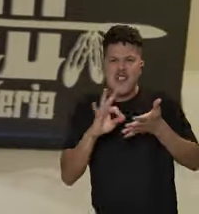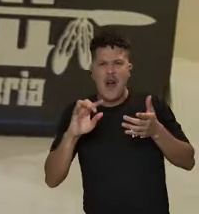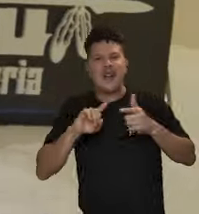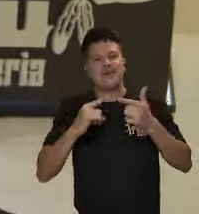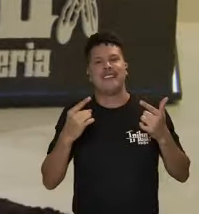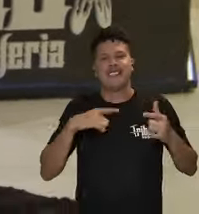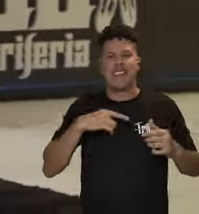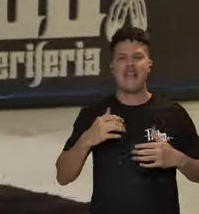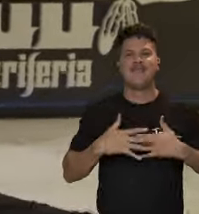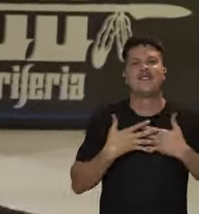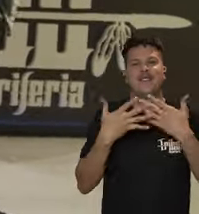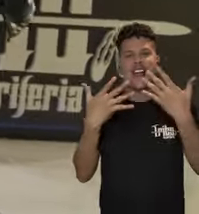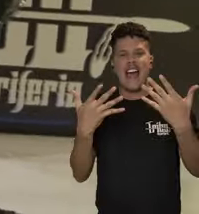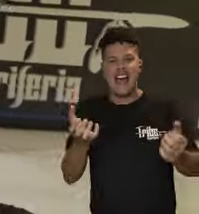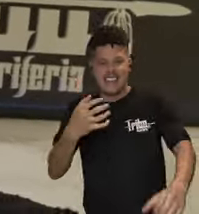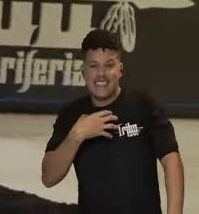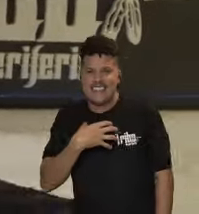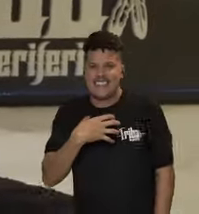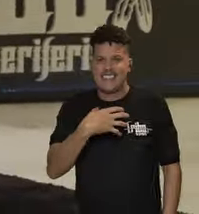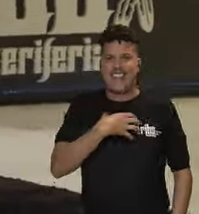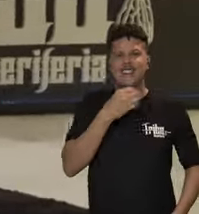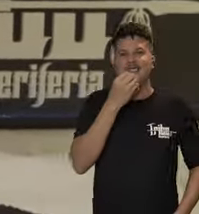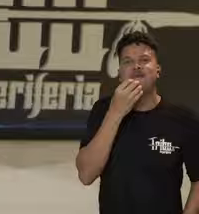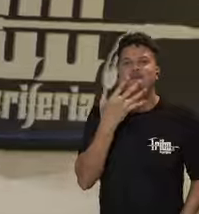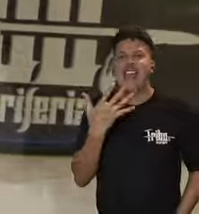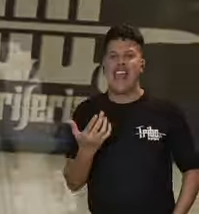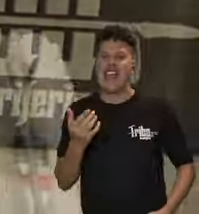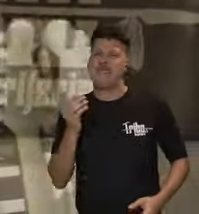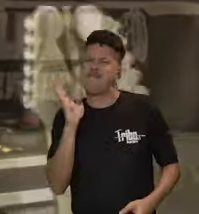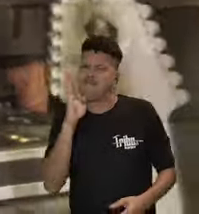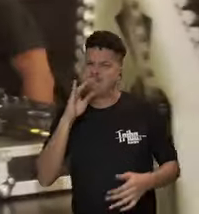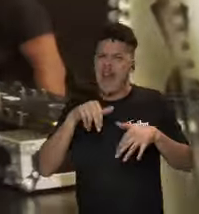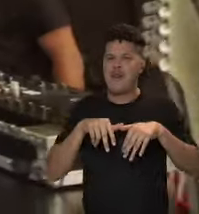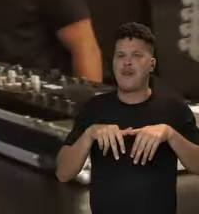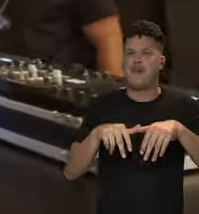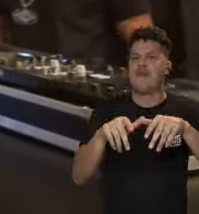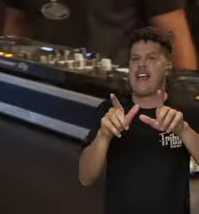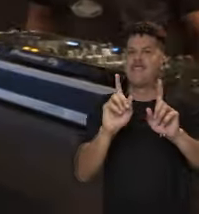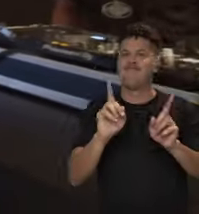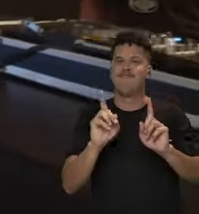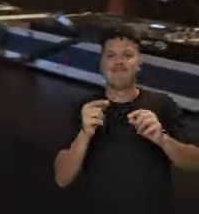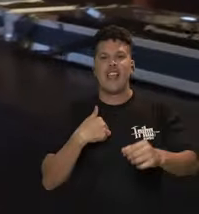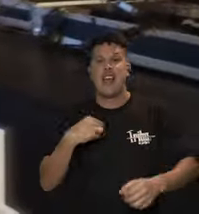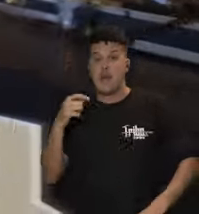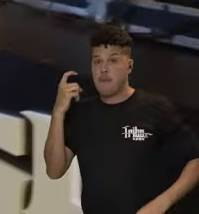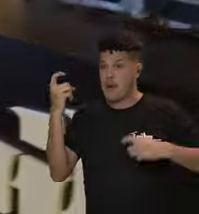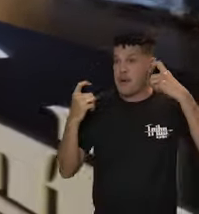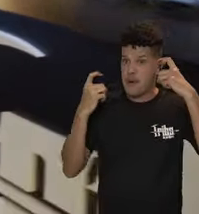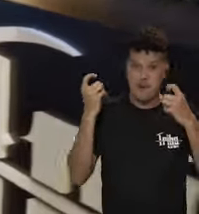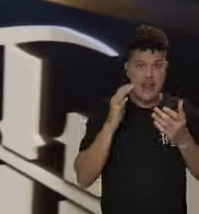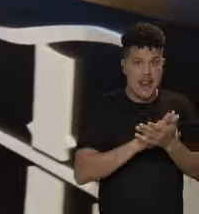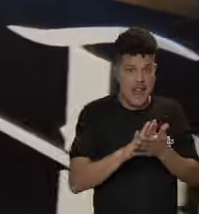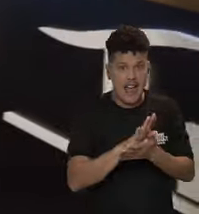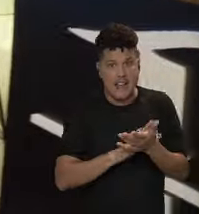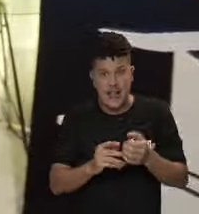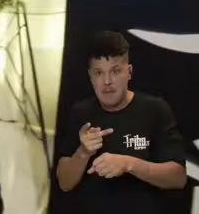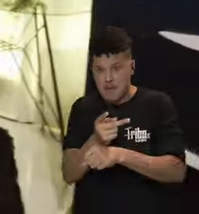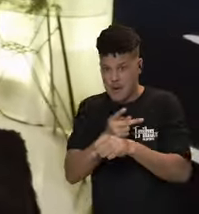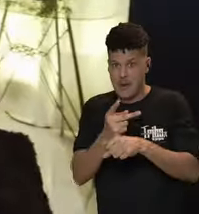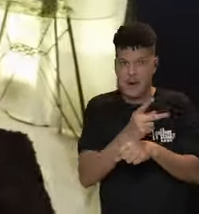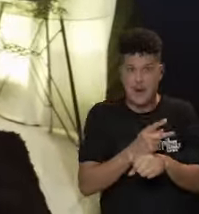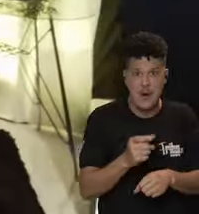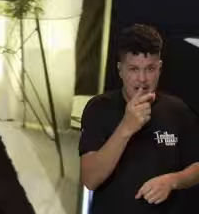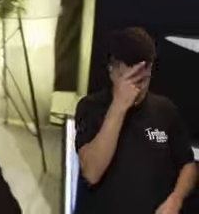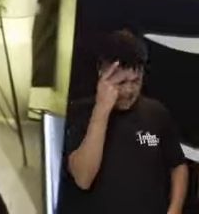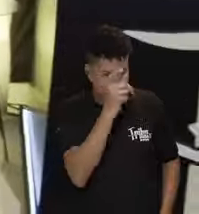sente bem no mal acompanhada. Não quer ninguém, não liga mais pra nada, não. Procura alguém pra